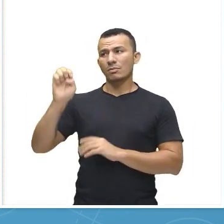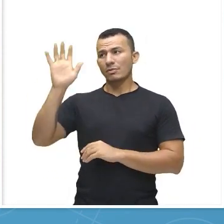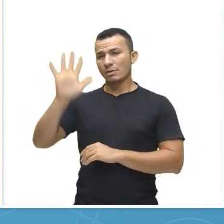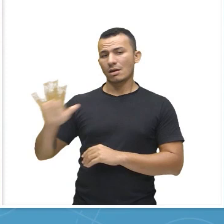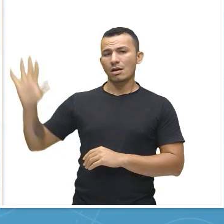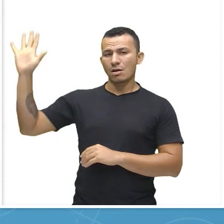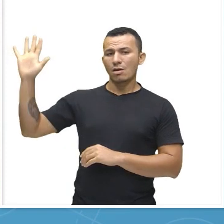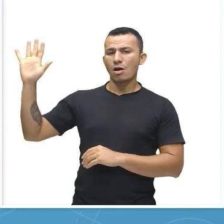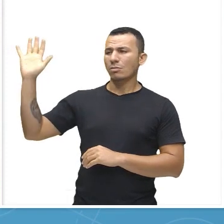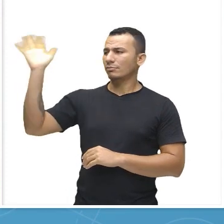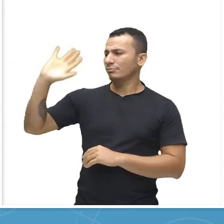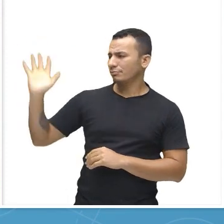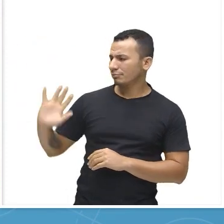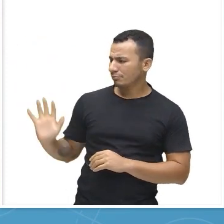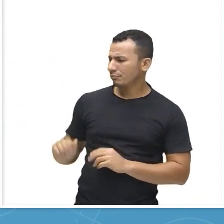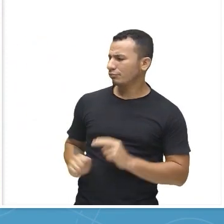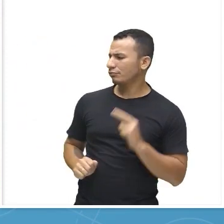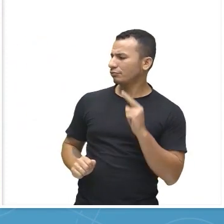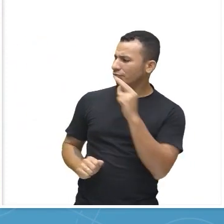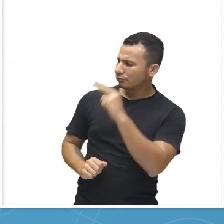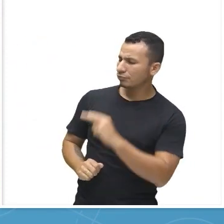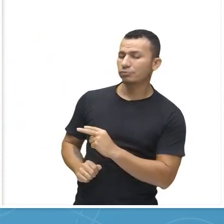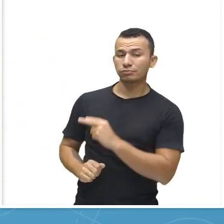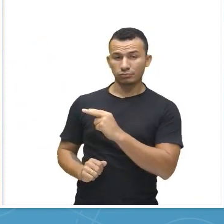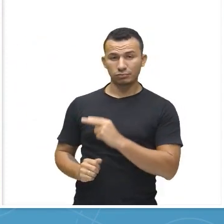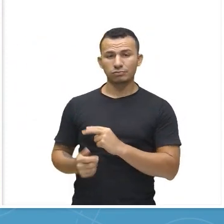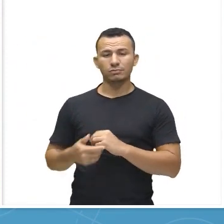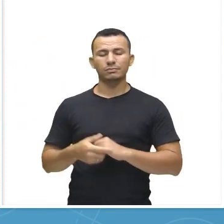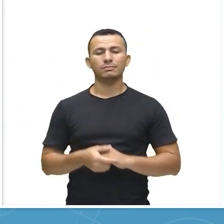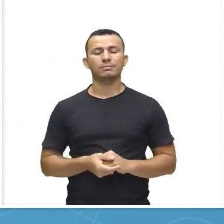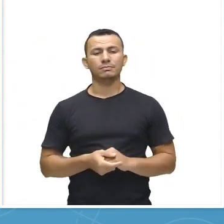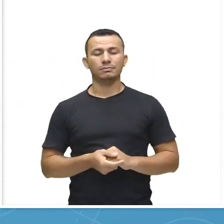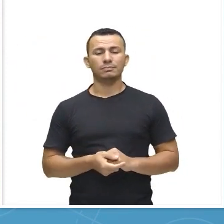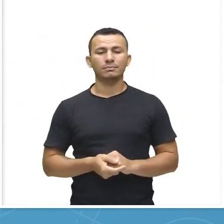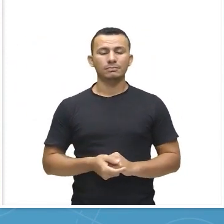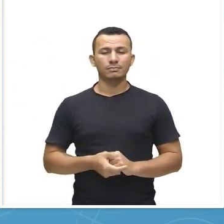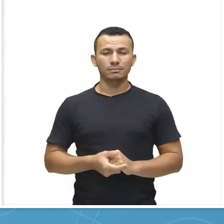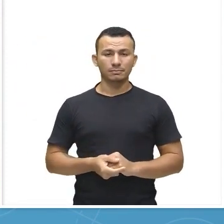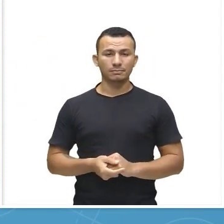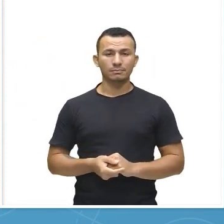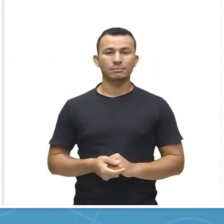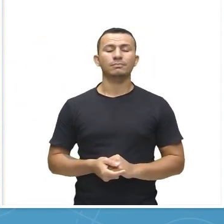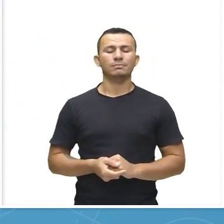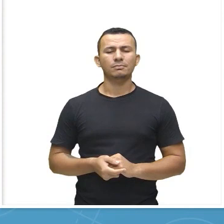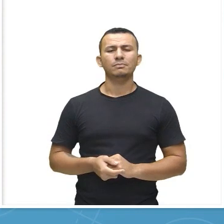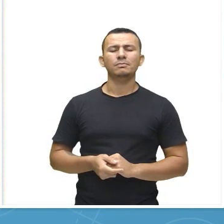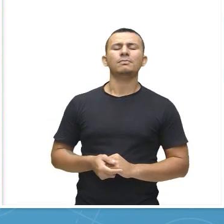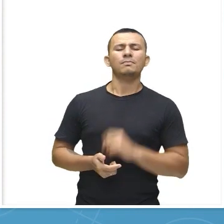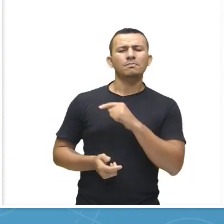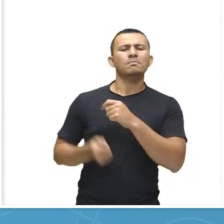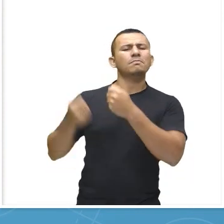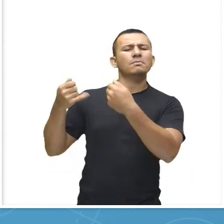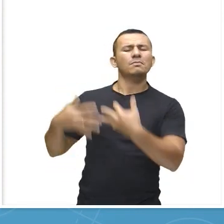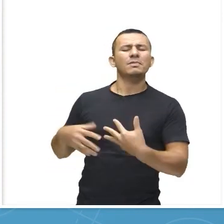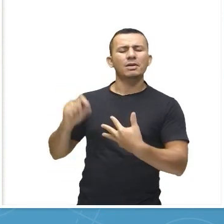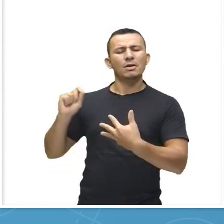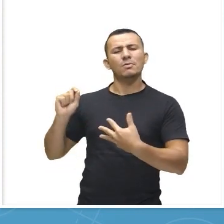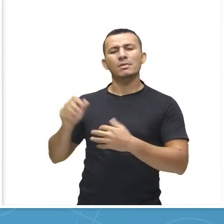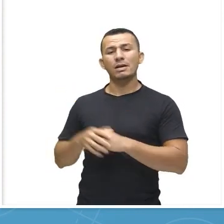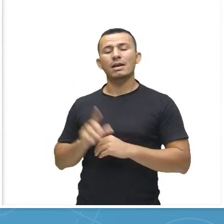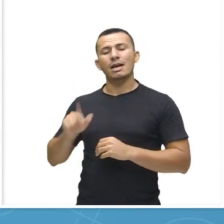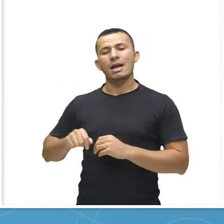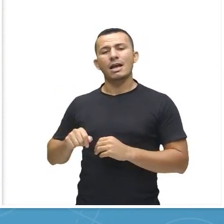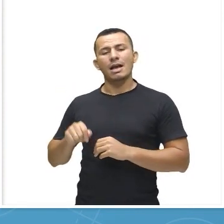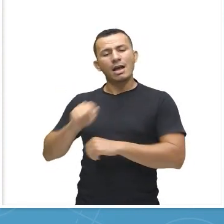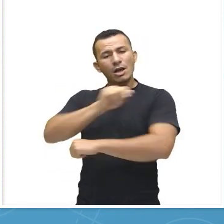mapa geomorfológico também. Morfológico nós podemos usar esse termo, que ele vai falar especialmente das formas